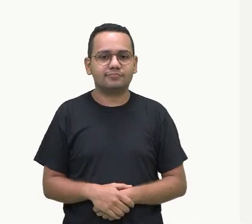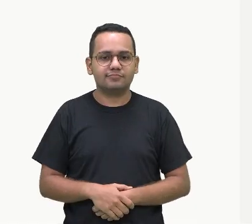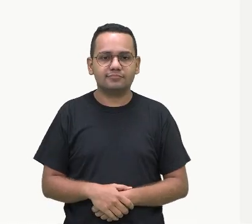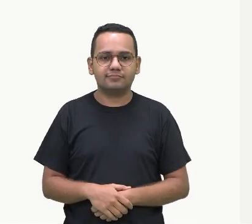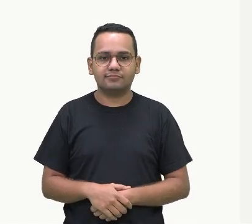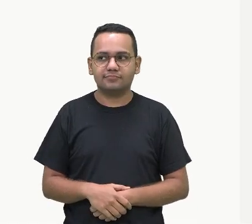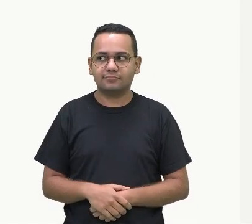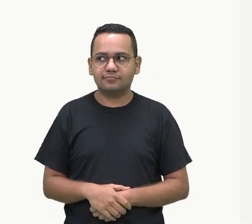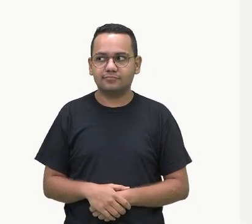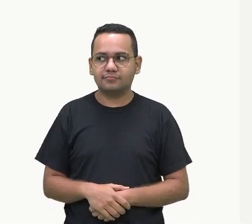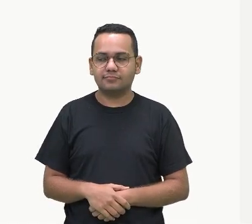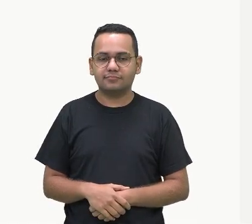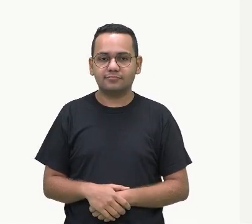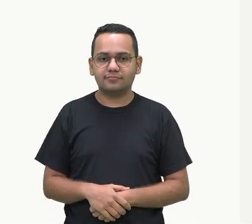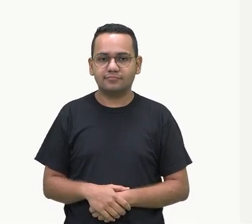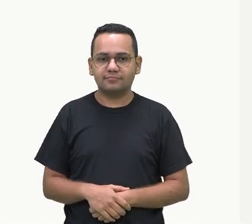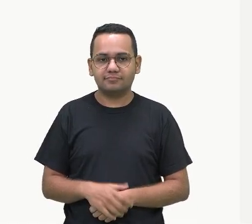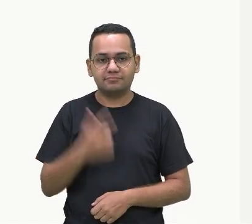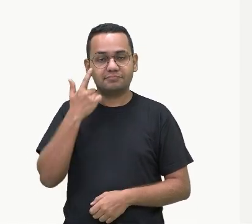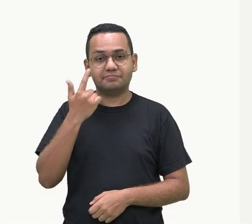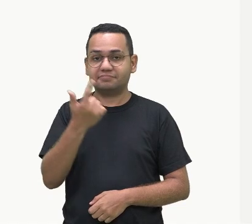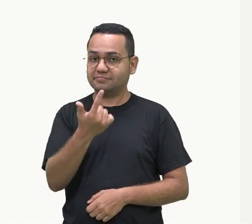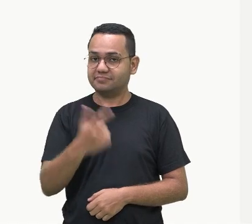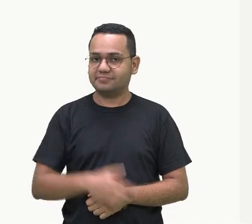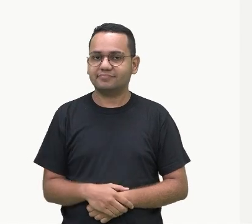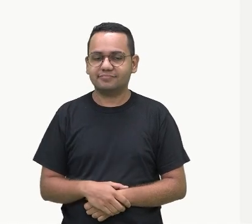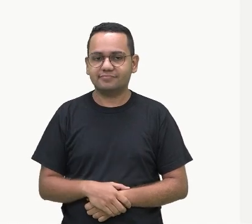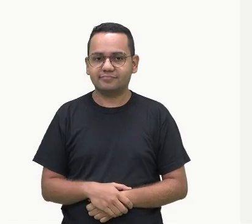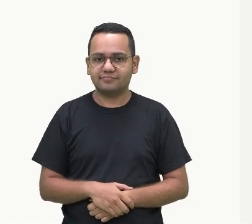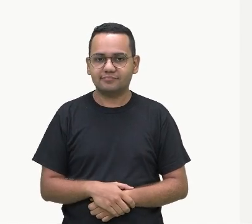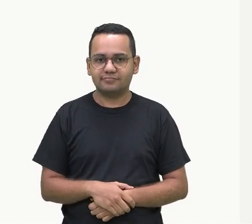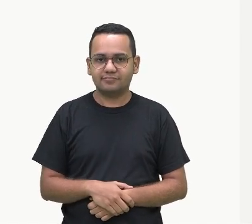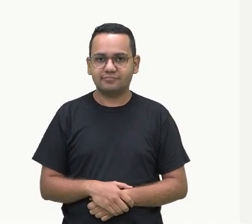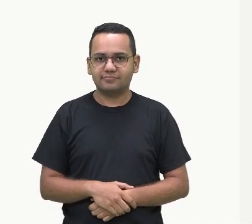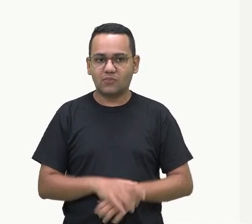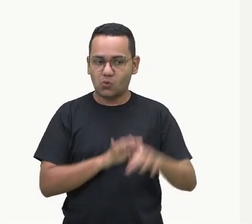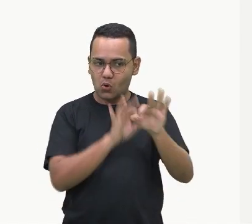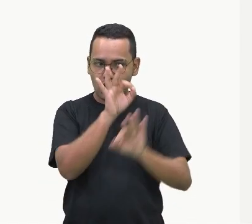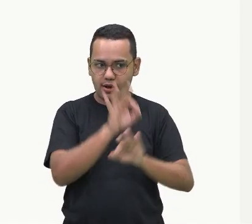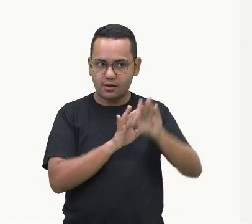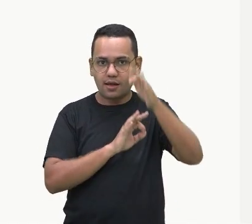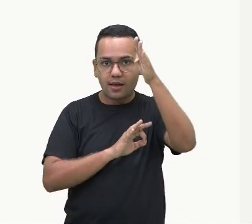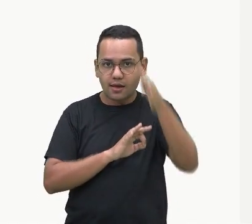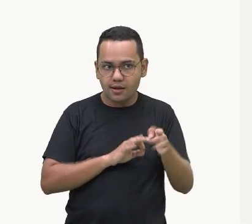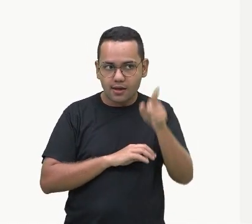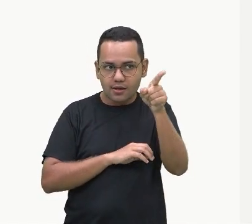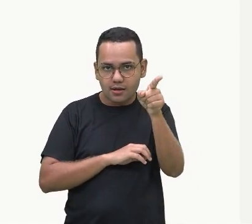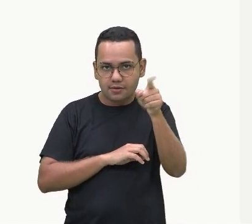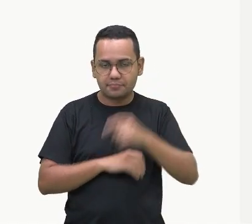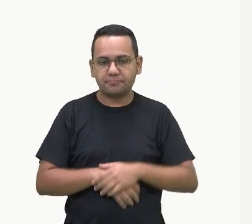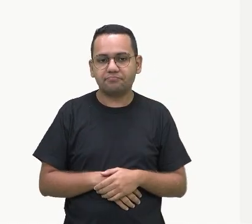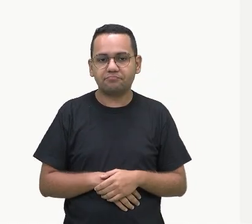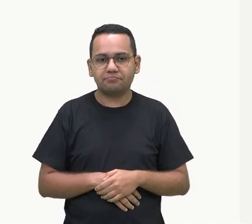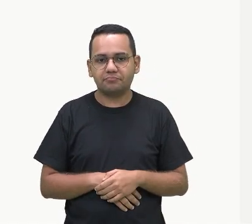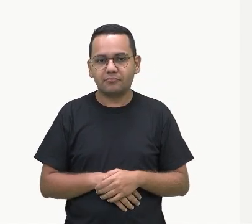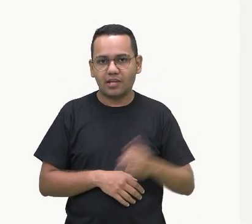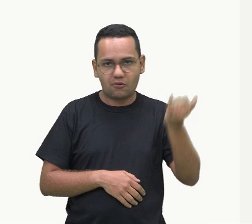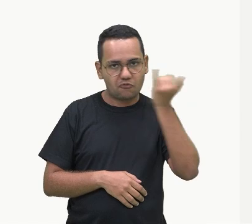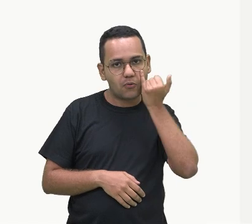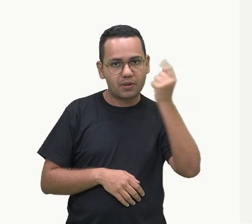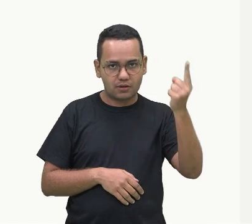exatamente esses dois, ó. AB vai estar para BC, assim